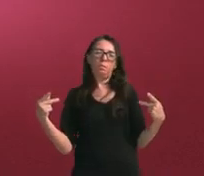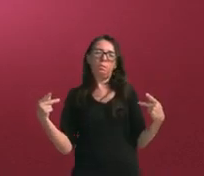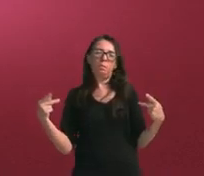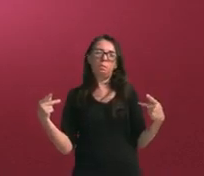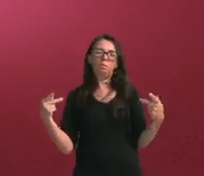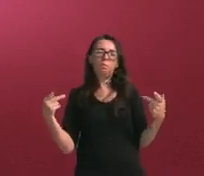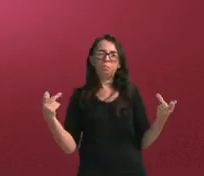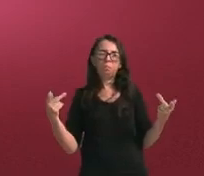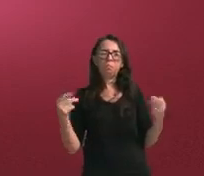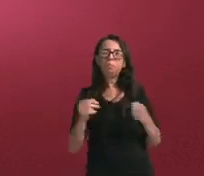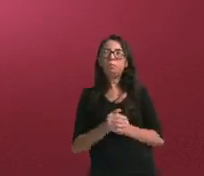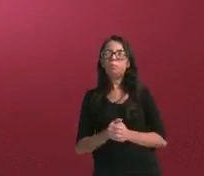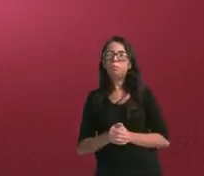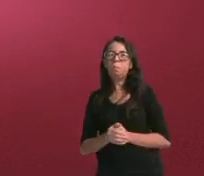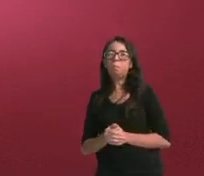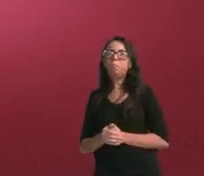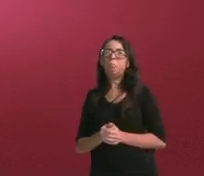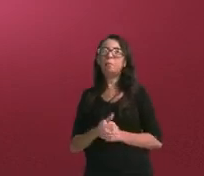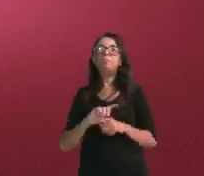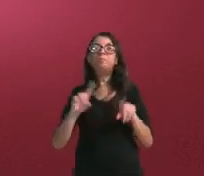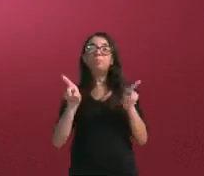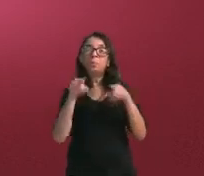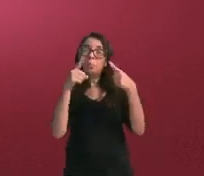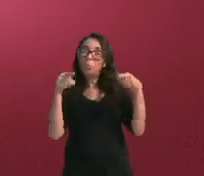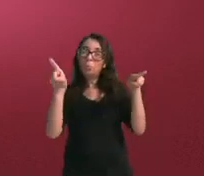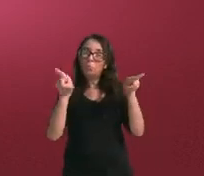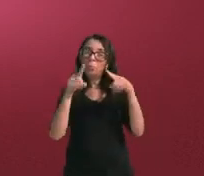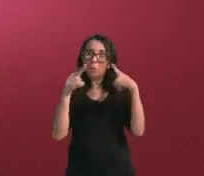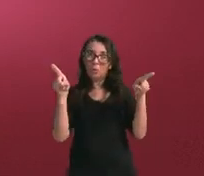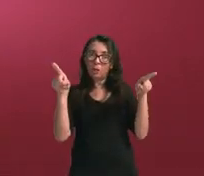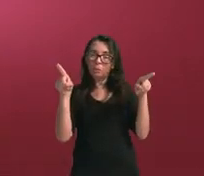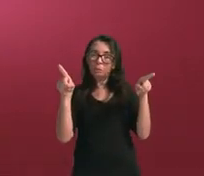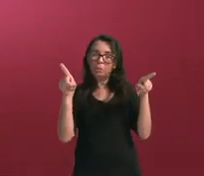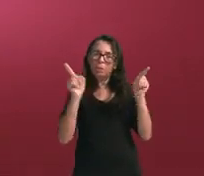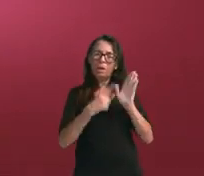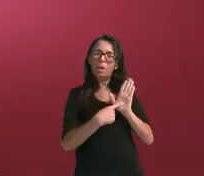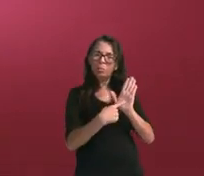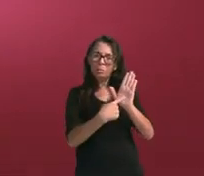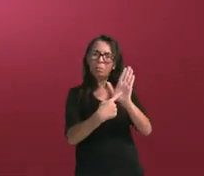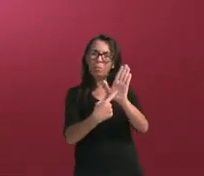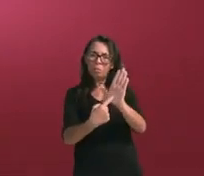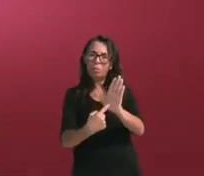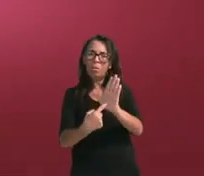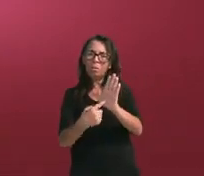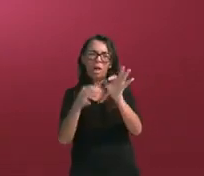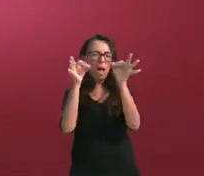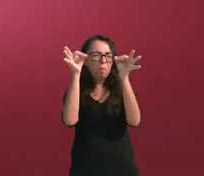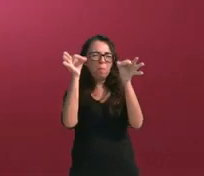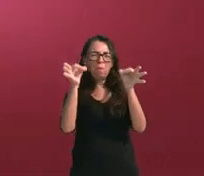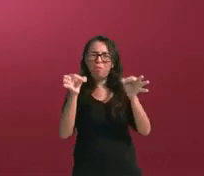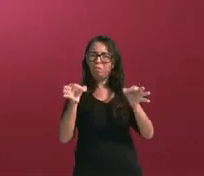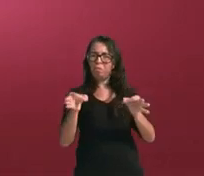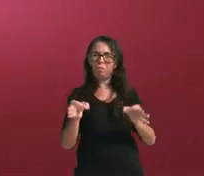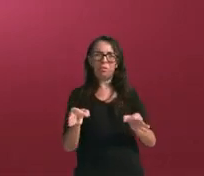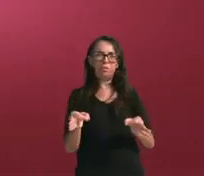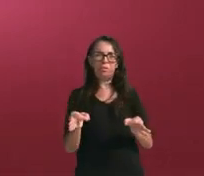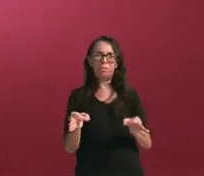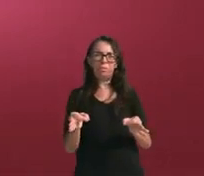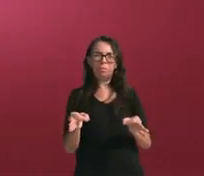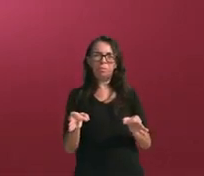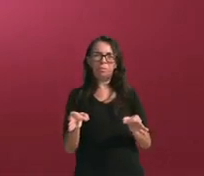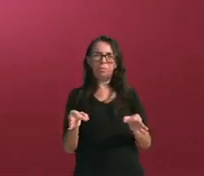maravilhoso, não é? Quão grande és tu, quão grande és o nosso Deus. Então, isso